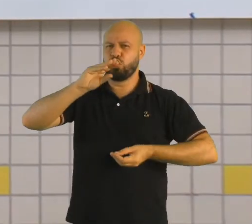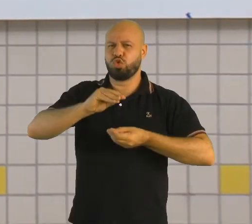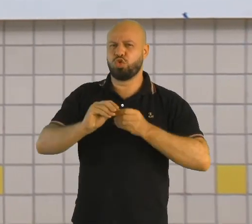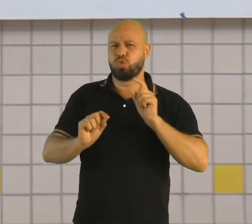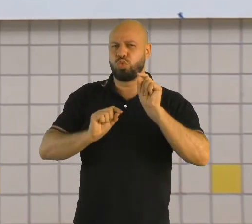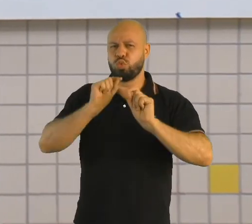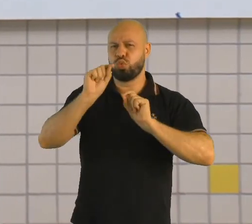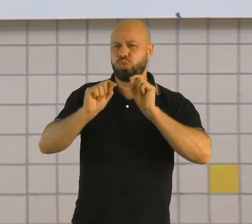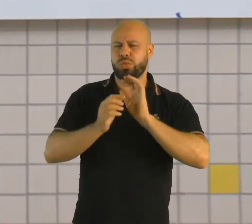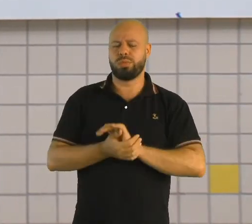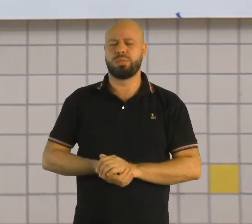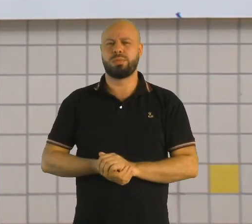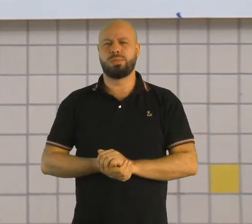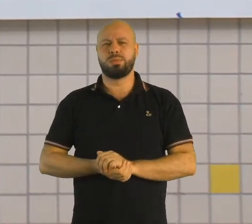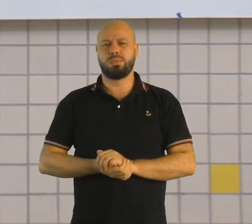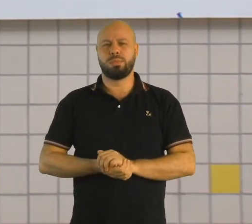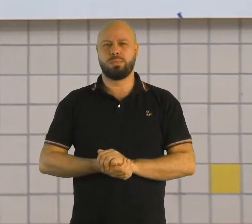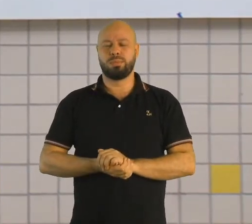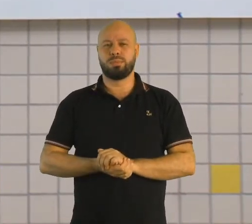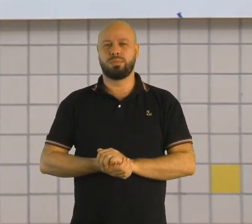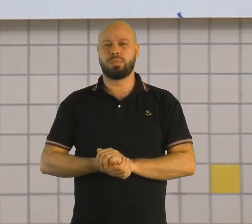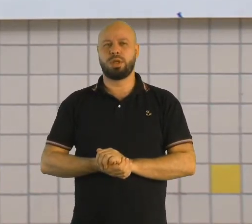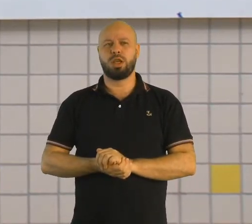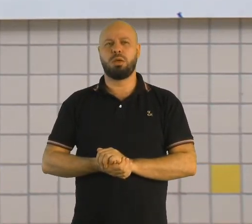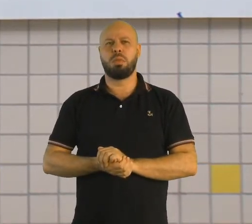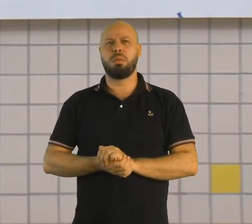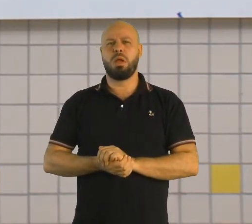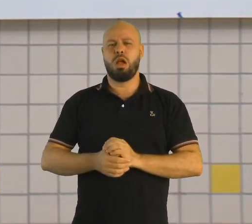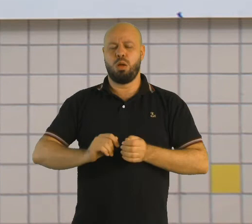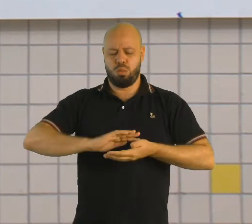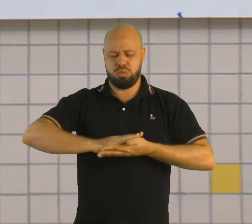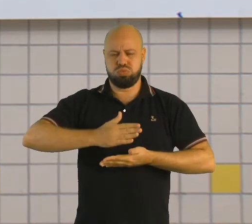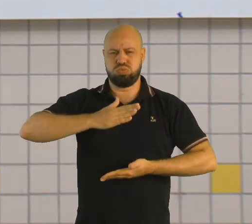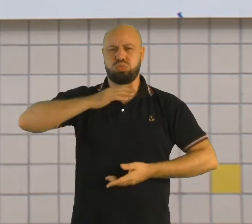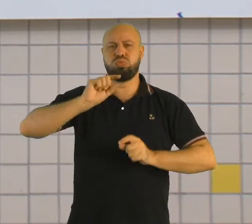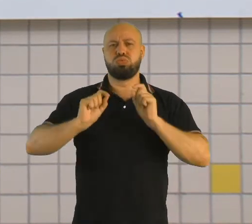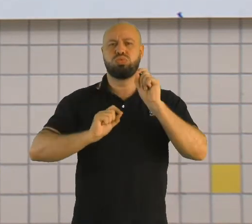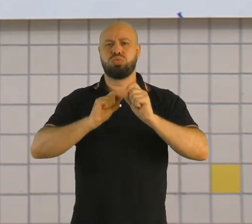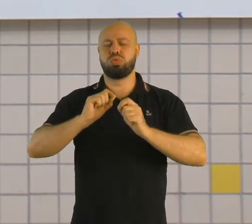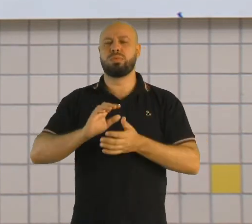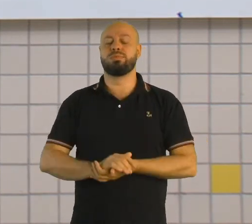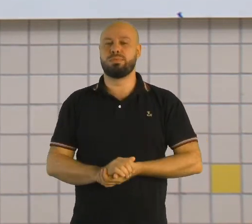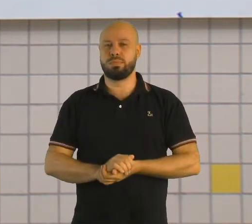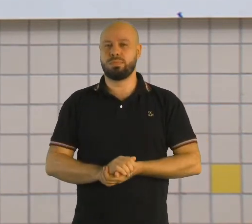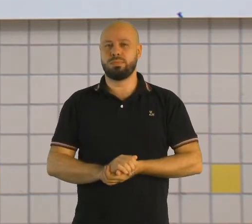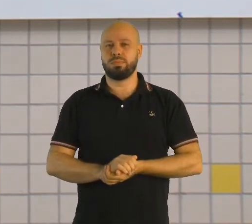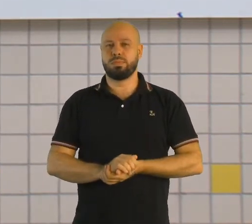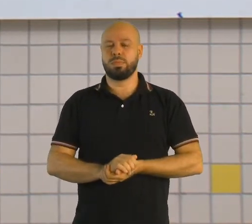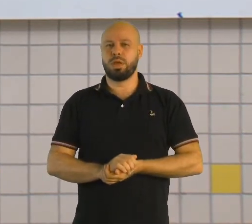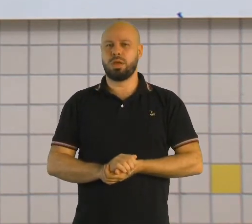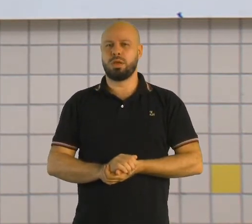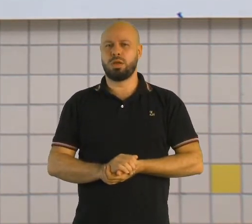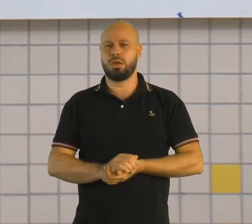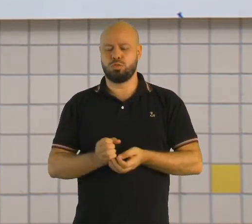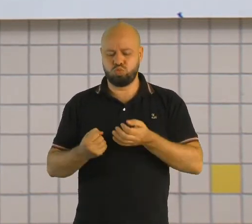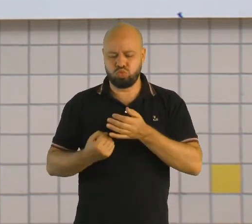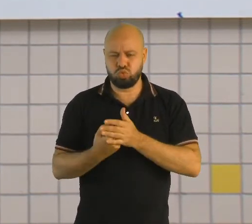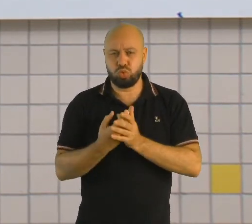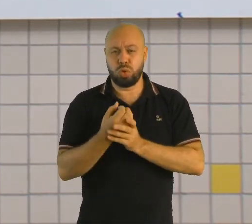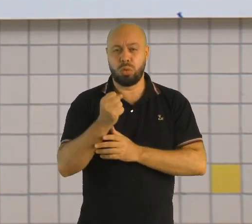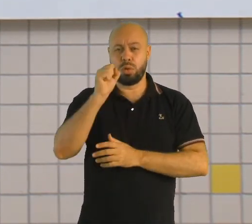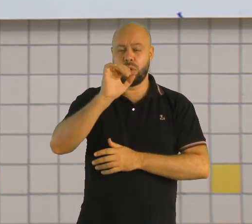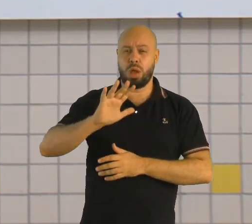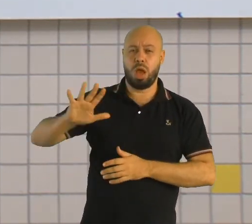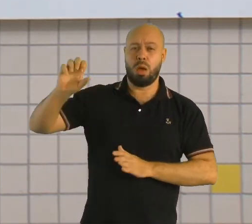forma centralizada. Bom, o que foi o fenômeno do Renascimento? O fenômeno do Renascimento foi um fenômeno que surgiu na Europa, né,